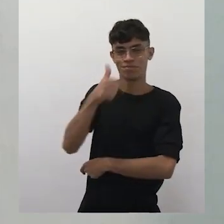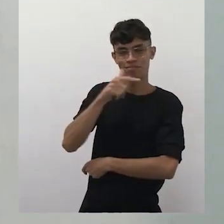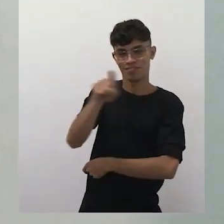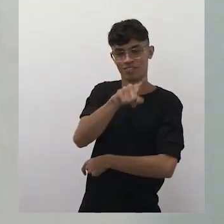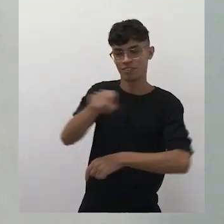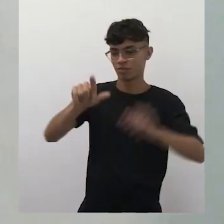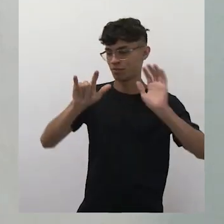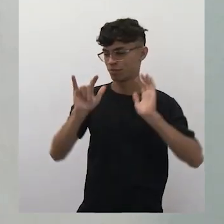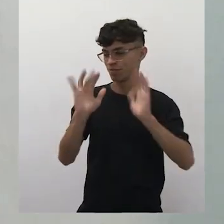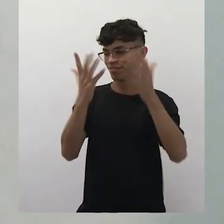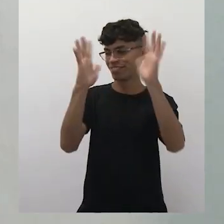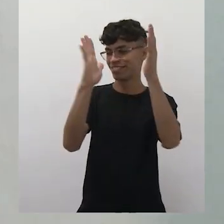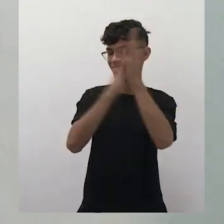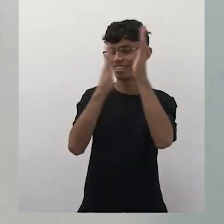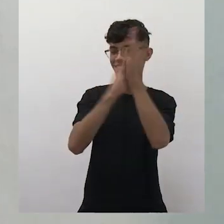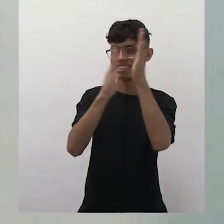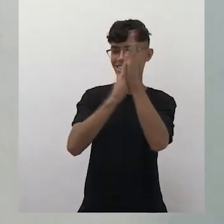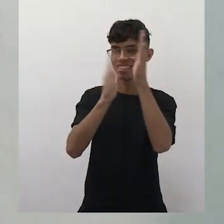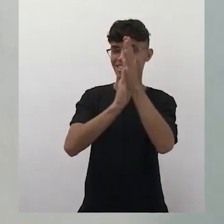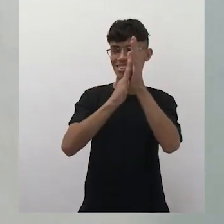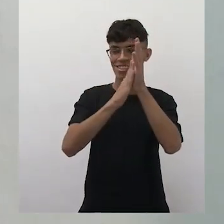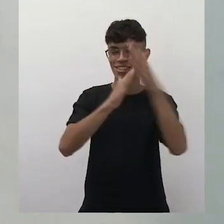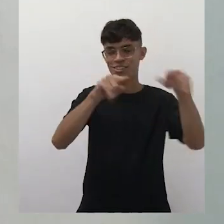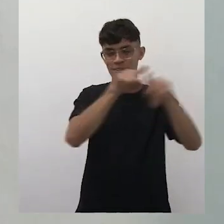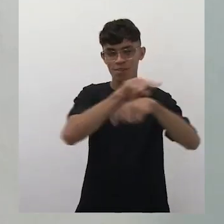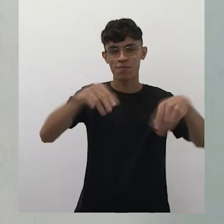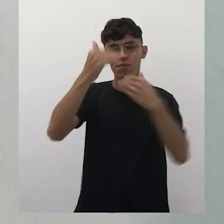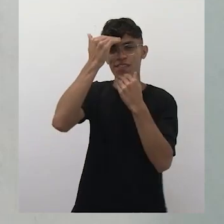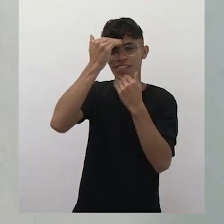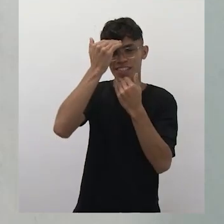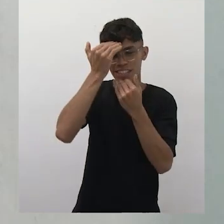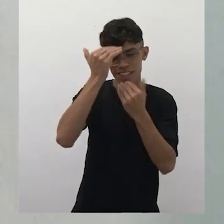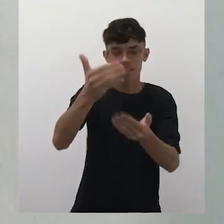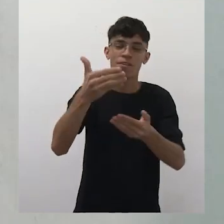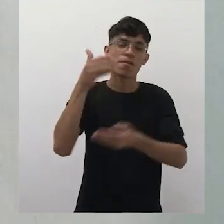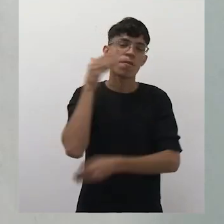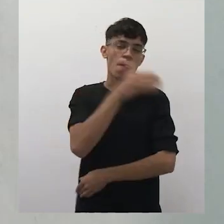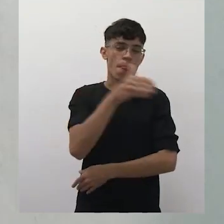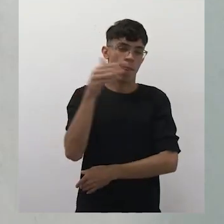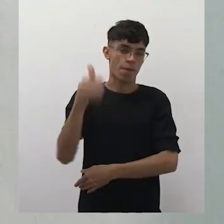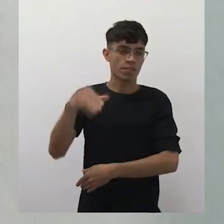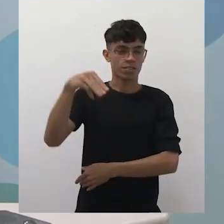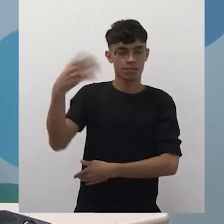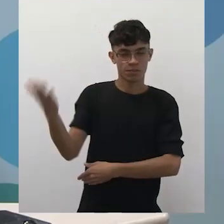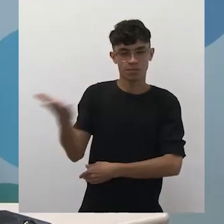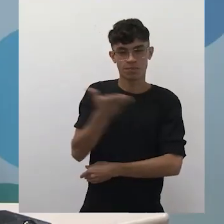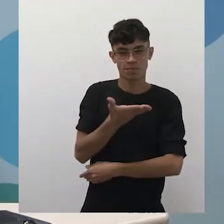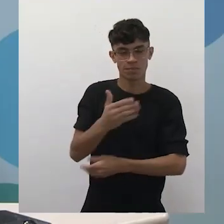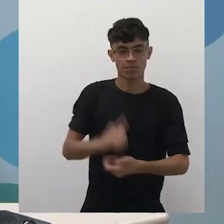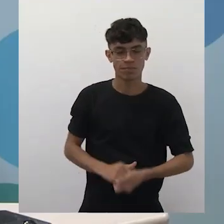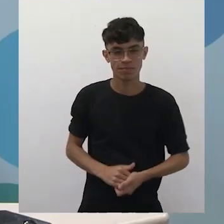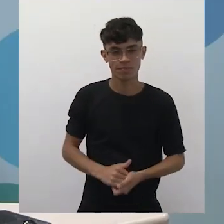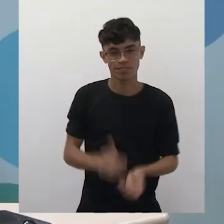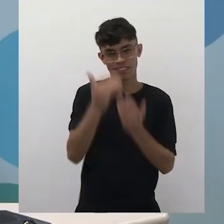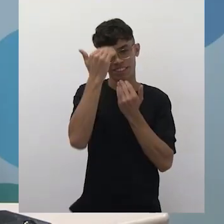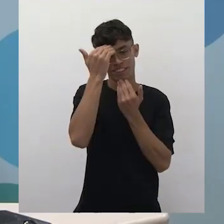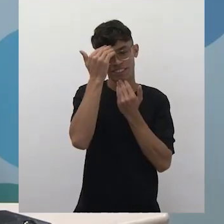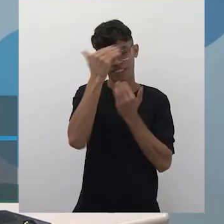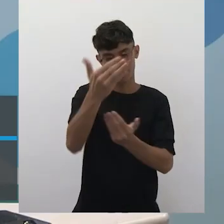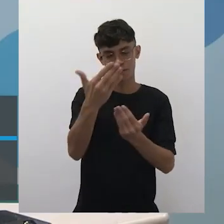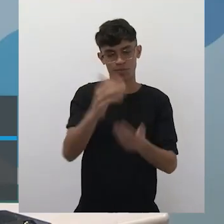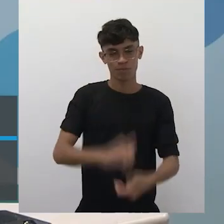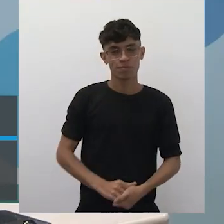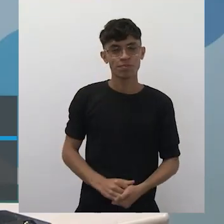de parabéns, viu? Muito obrigada aí pelas contribuições. Marcelo? Obrigado também, Mali, pelas